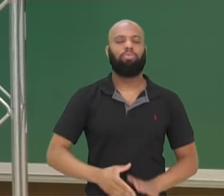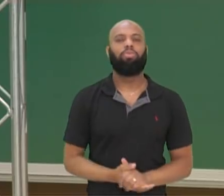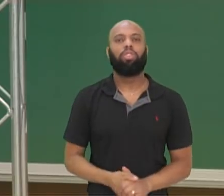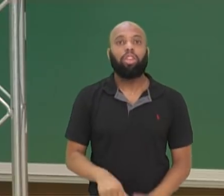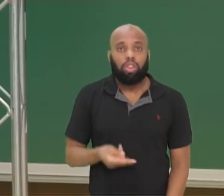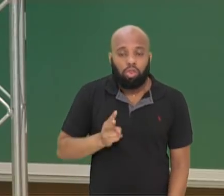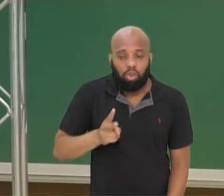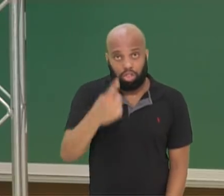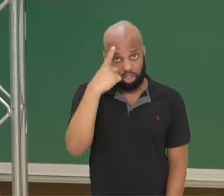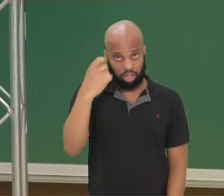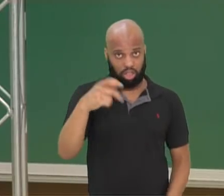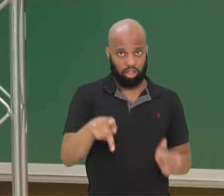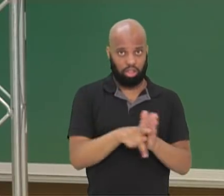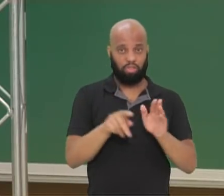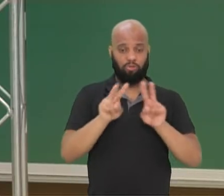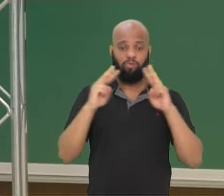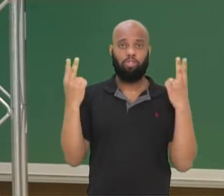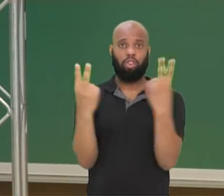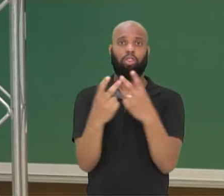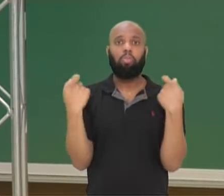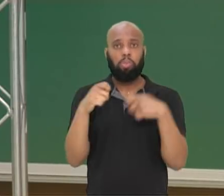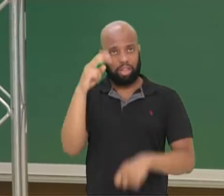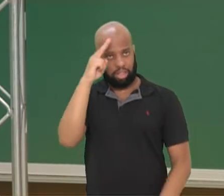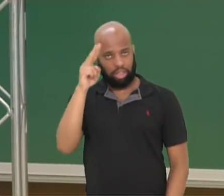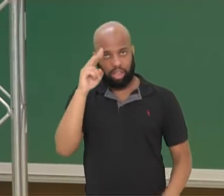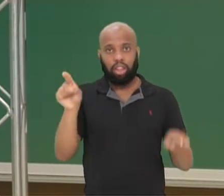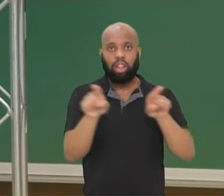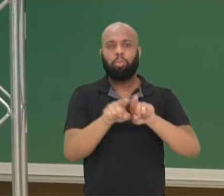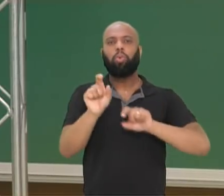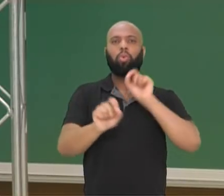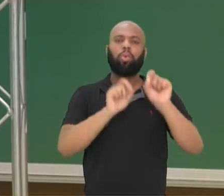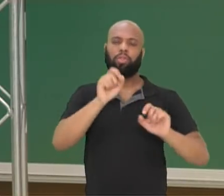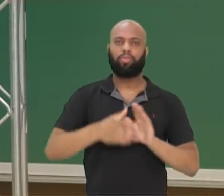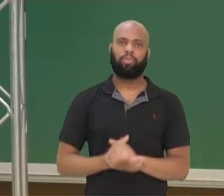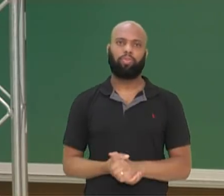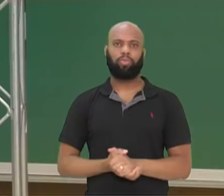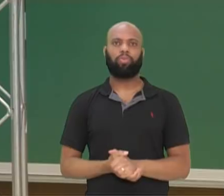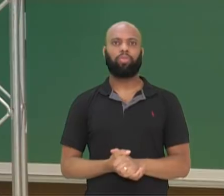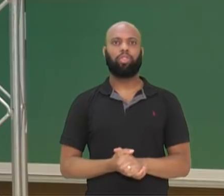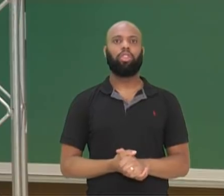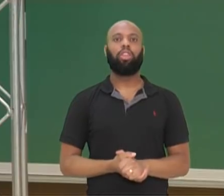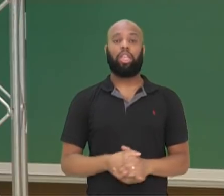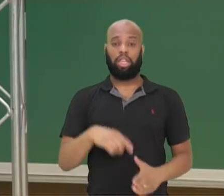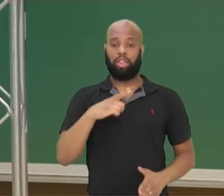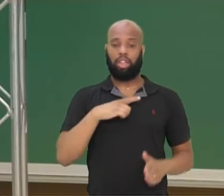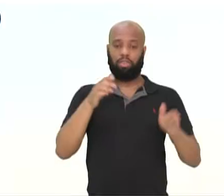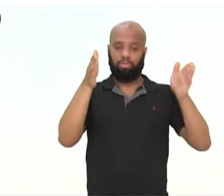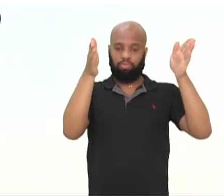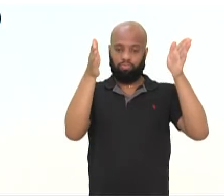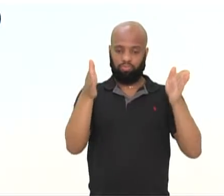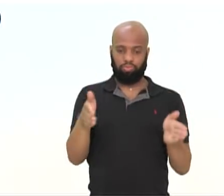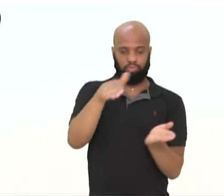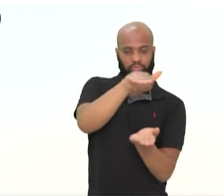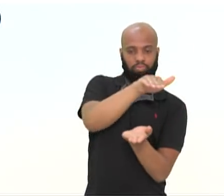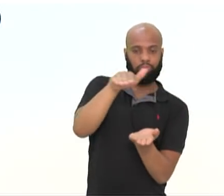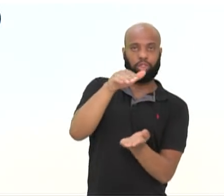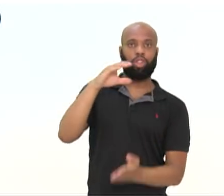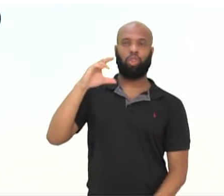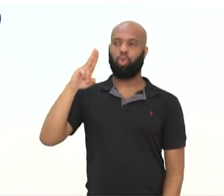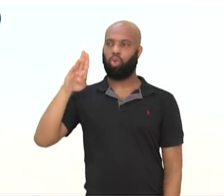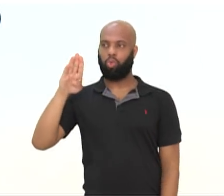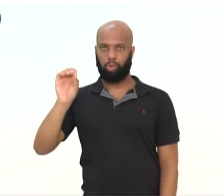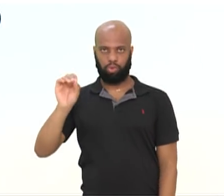Continuando a nossa ideia de volume, que é o que a gente precisa recordar, né? Qual que é o volume do cubo? O cubo é esse